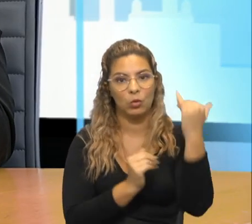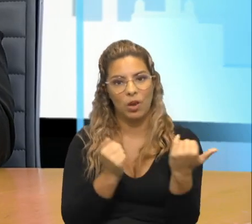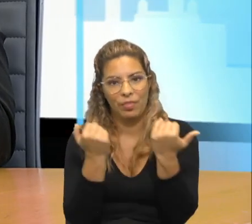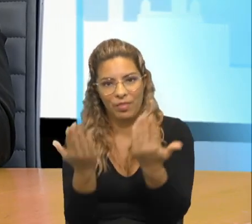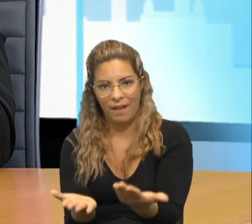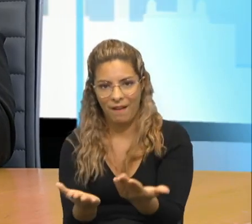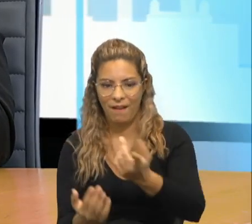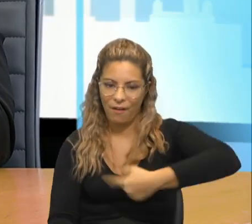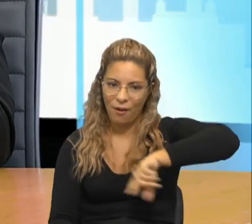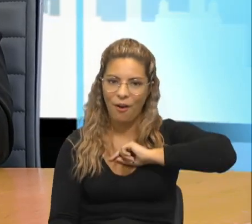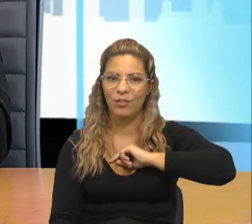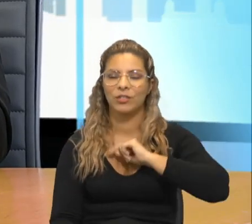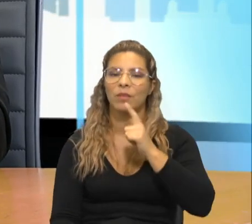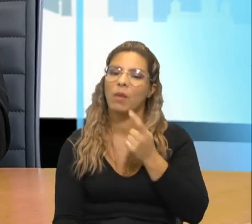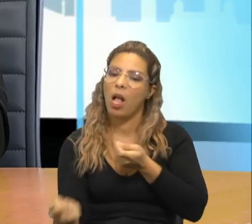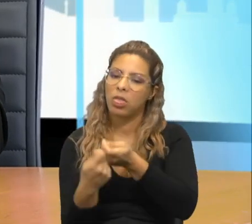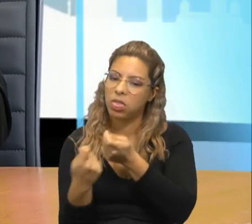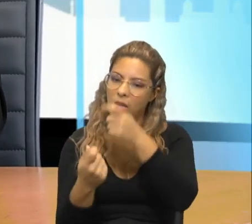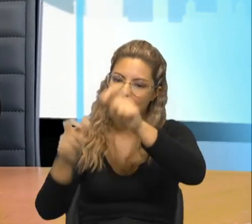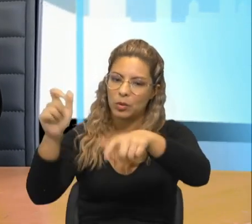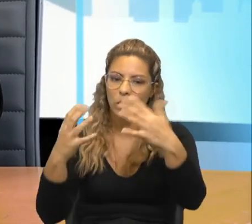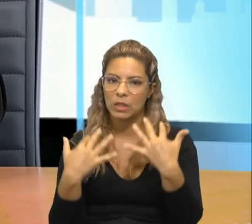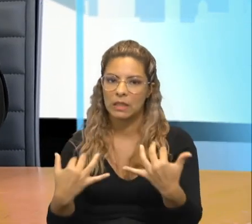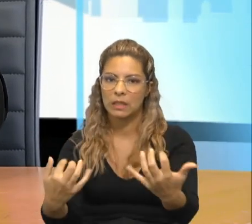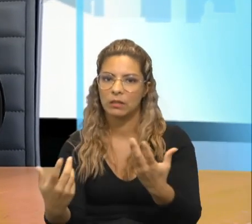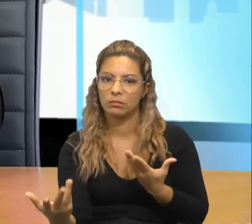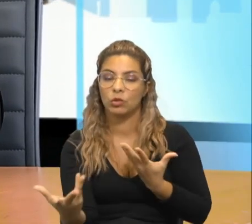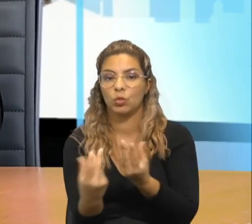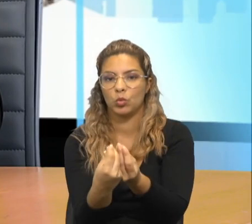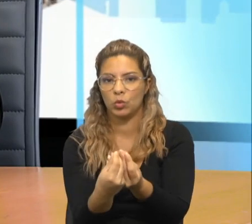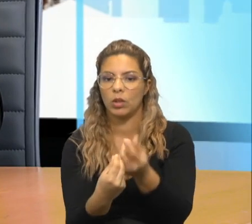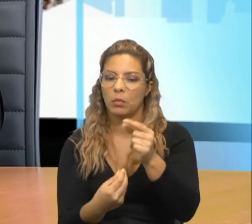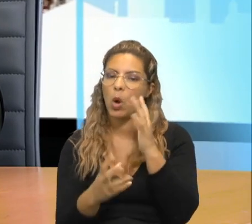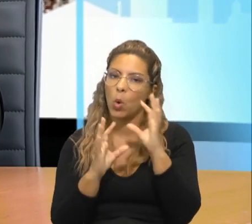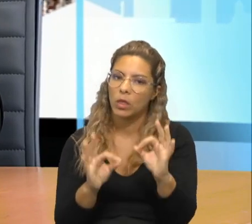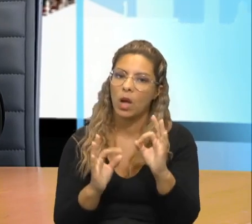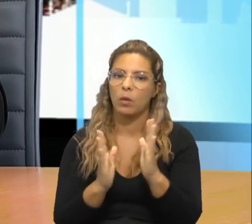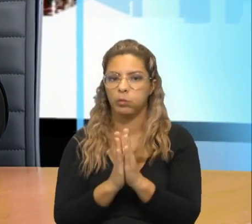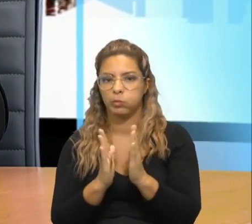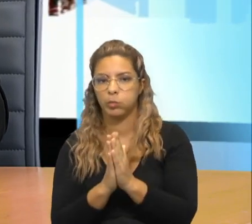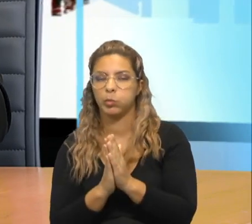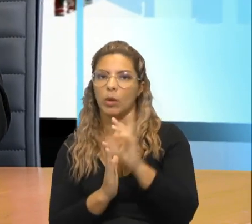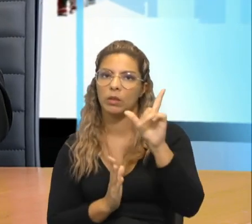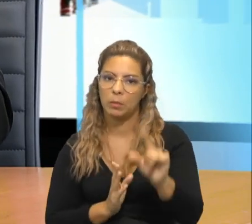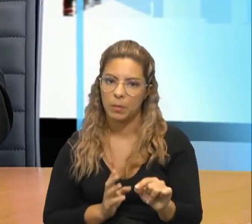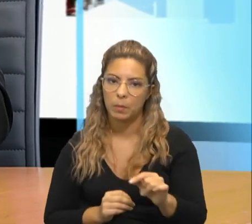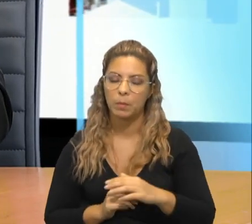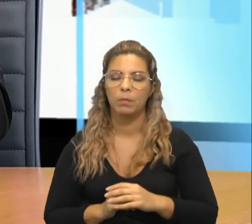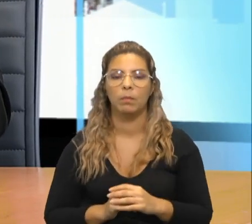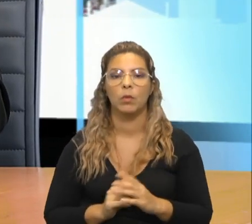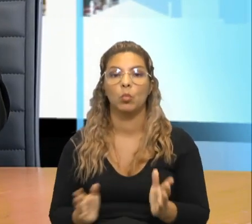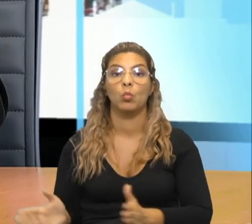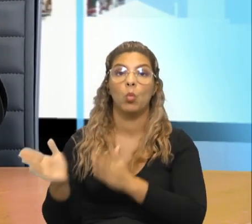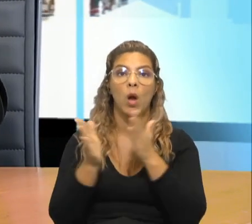né? Para estarmos perto do povo e propor ao povo não só o cuidado pastoral, obviamente terá, mas também